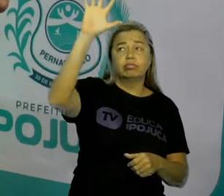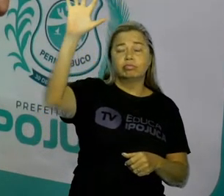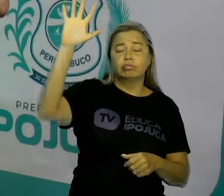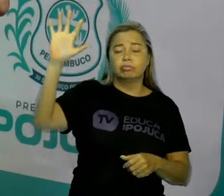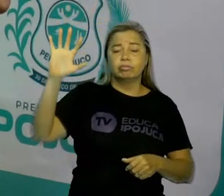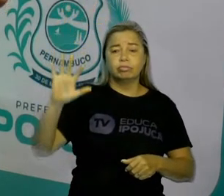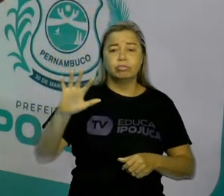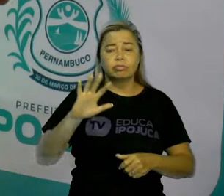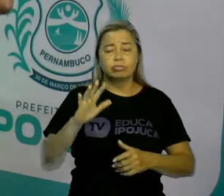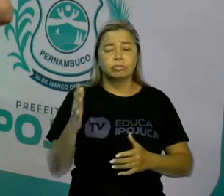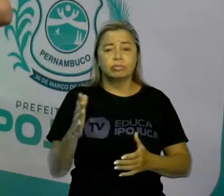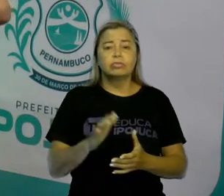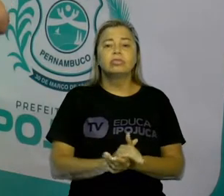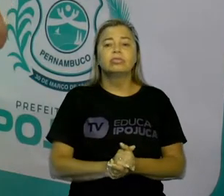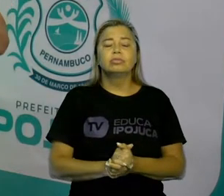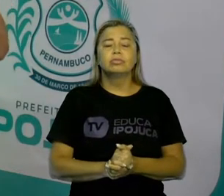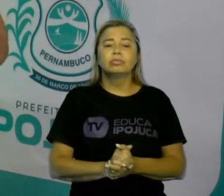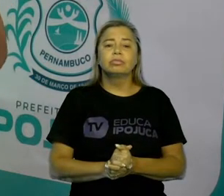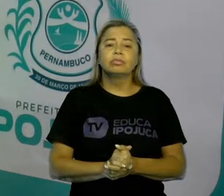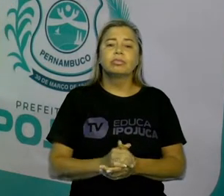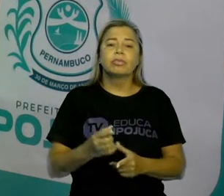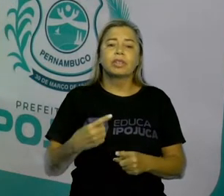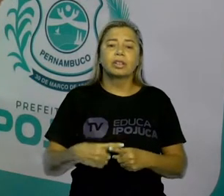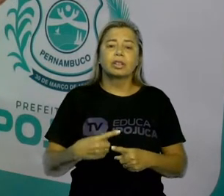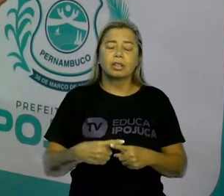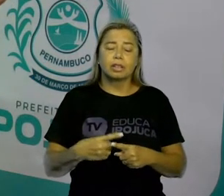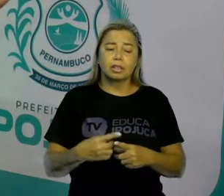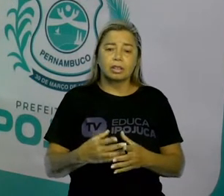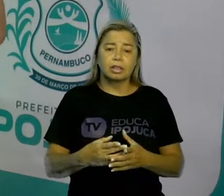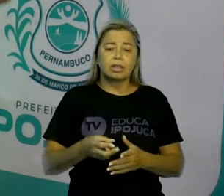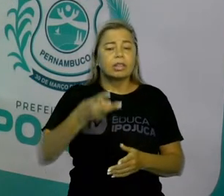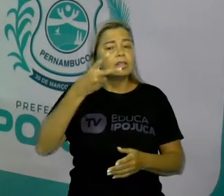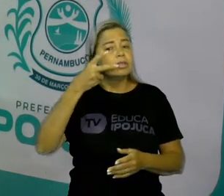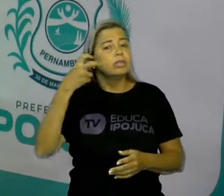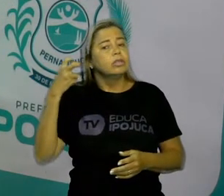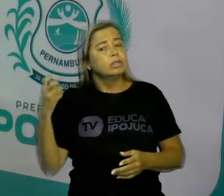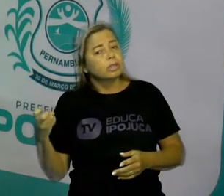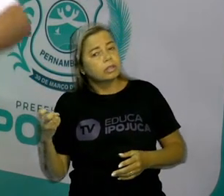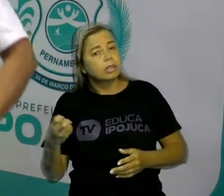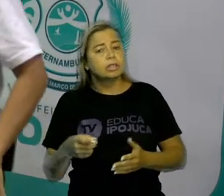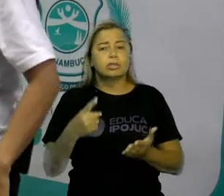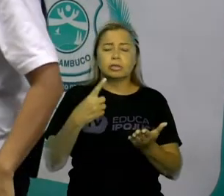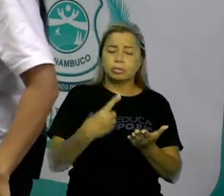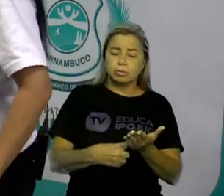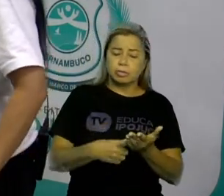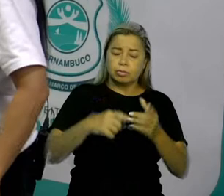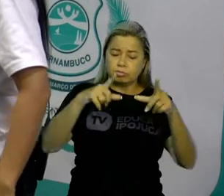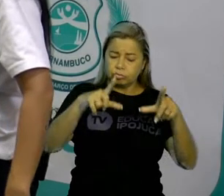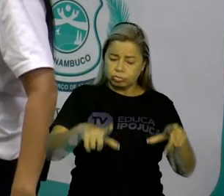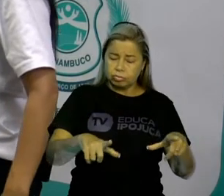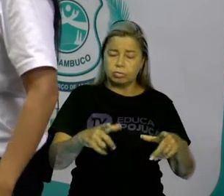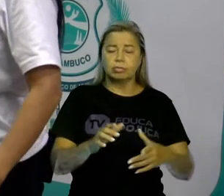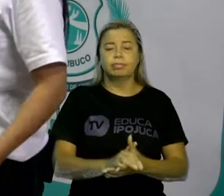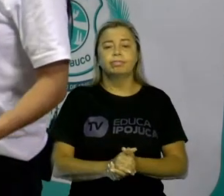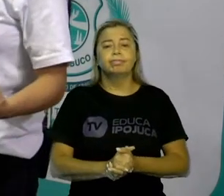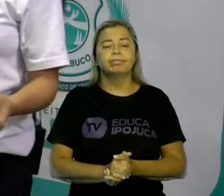que habitam ali, vão deixando os seus traços culturais naquela região.